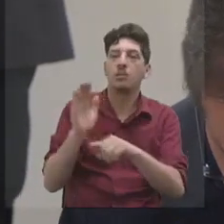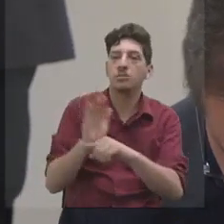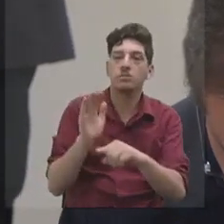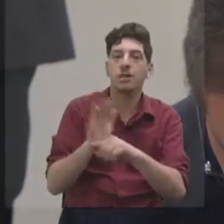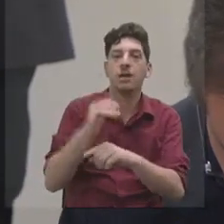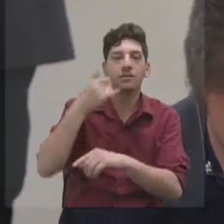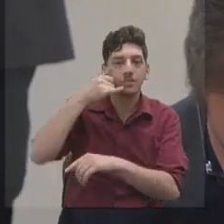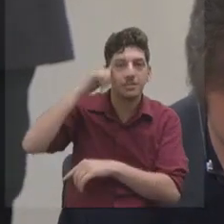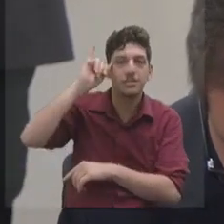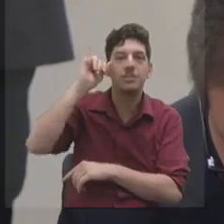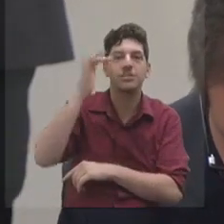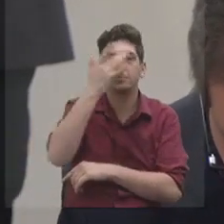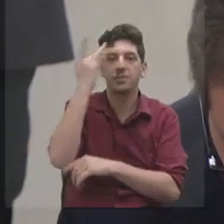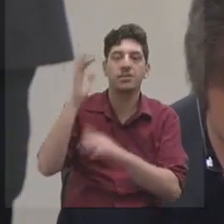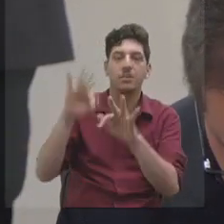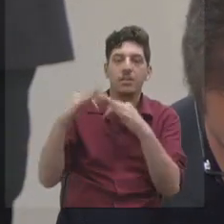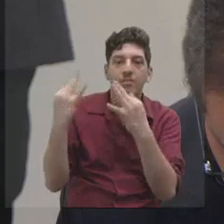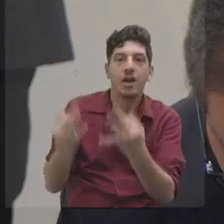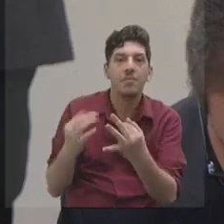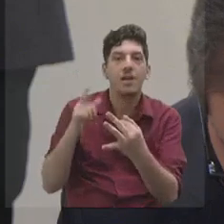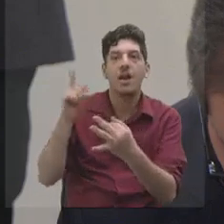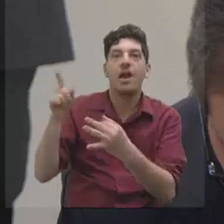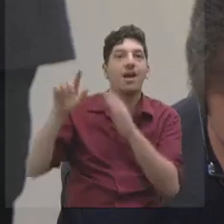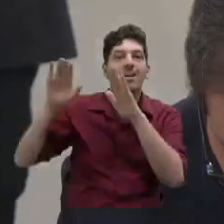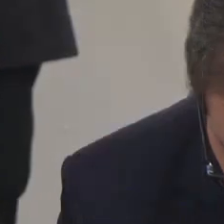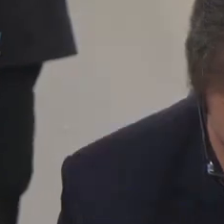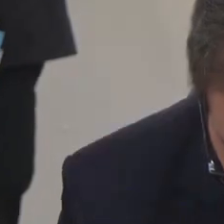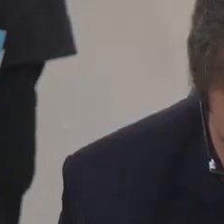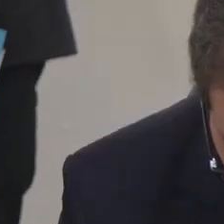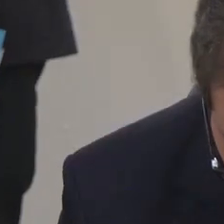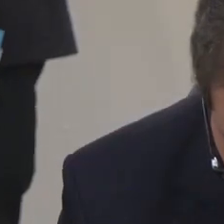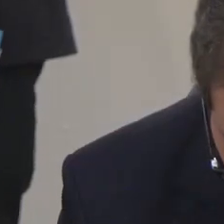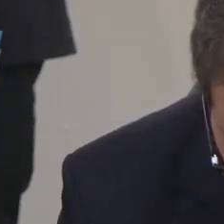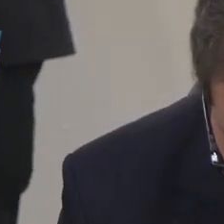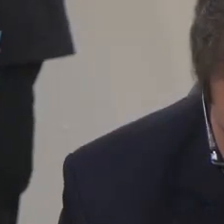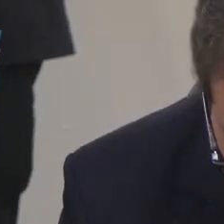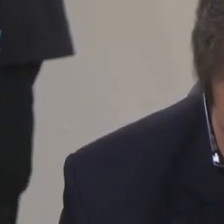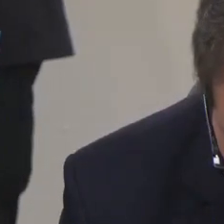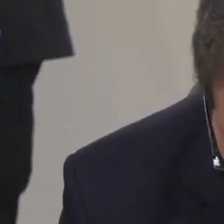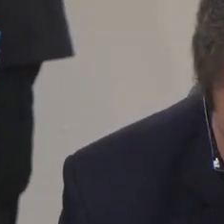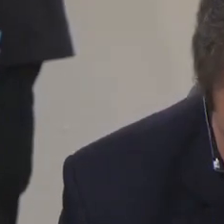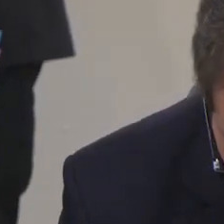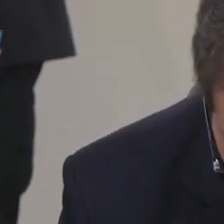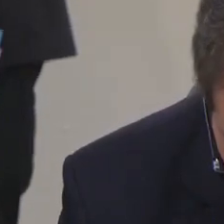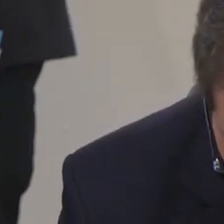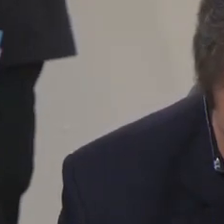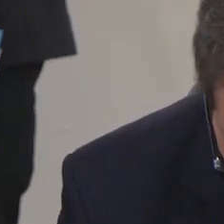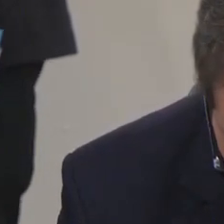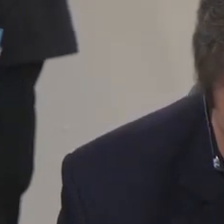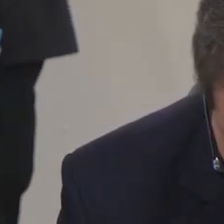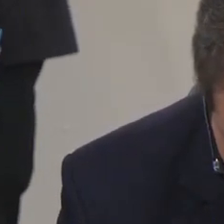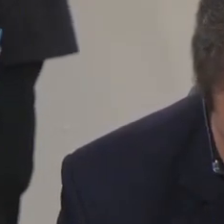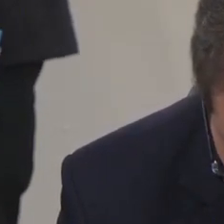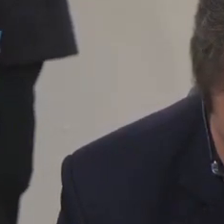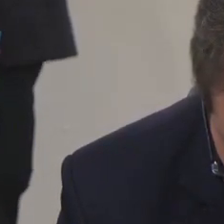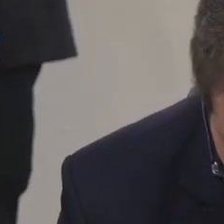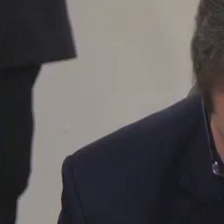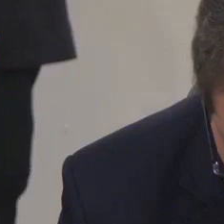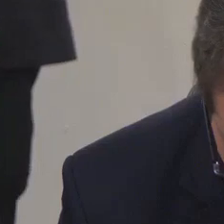familiares onde ele mesmo passa passa períodos a pergunta que eu faço é a seguinte